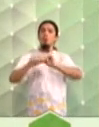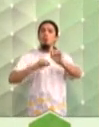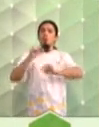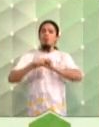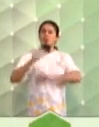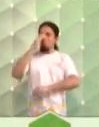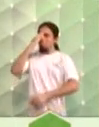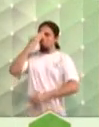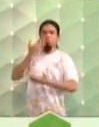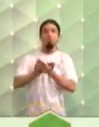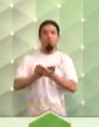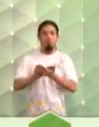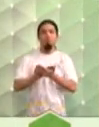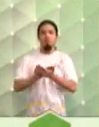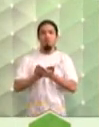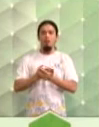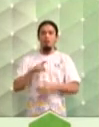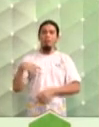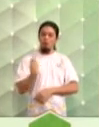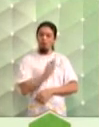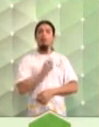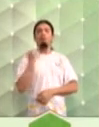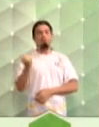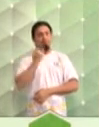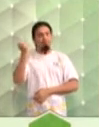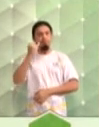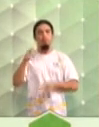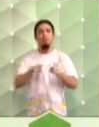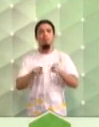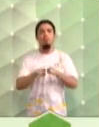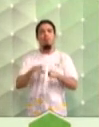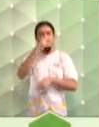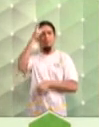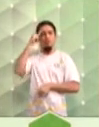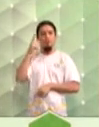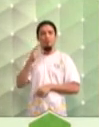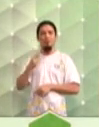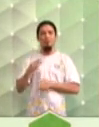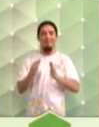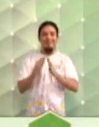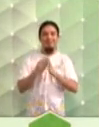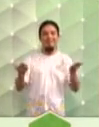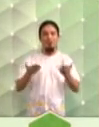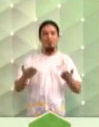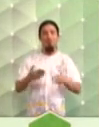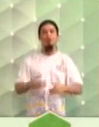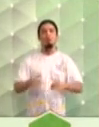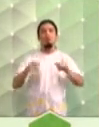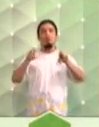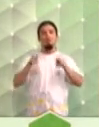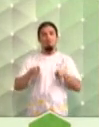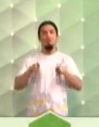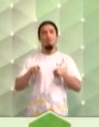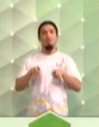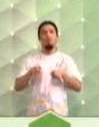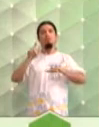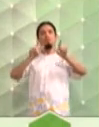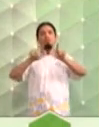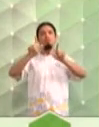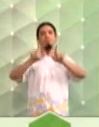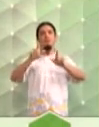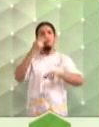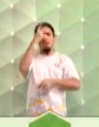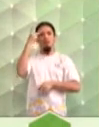em Tempo, para a gente, são fundamentais. Só para o público de casa que está nos assistindo, são muitas pessoas assistindo aqui nesse momento